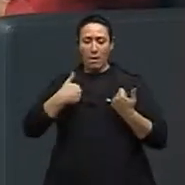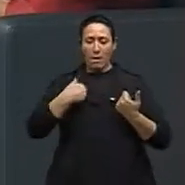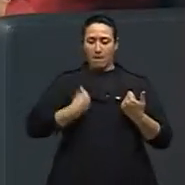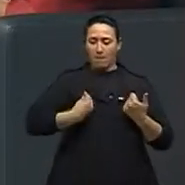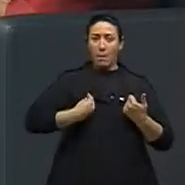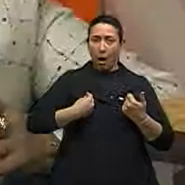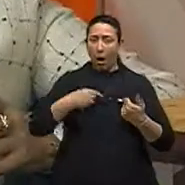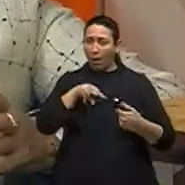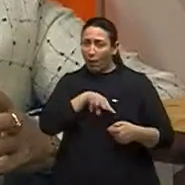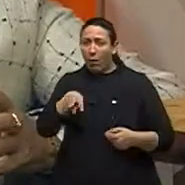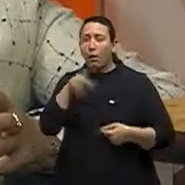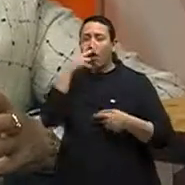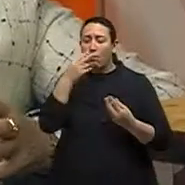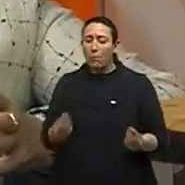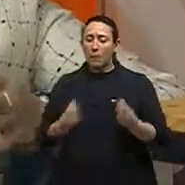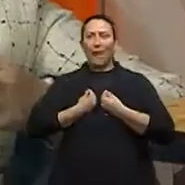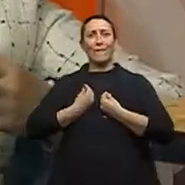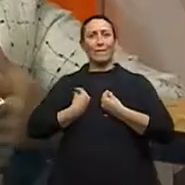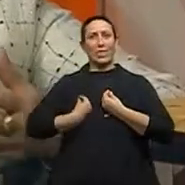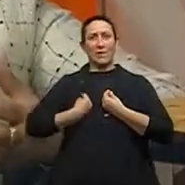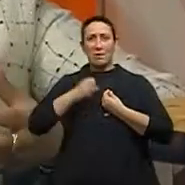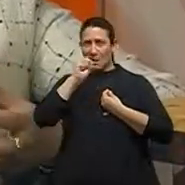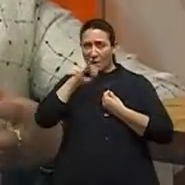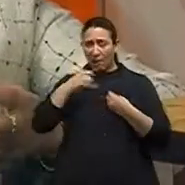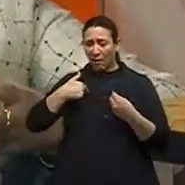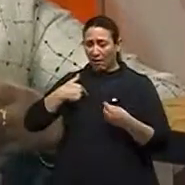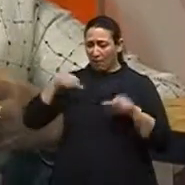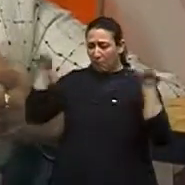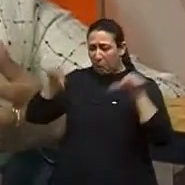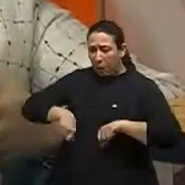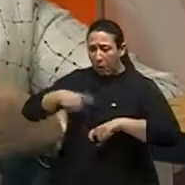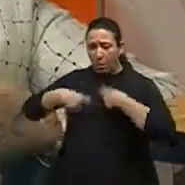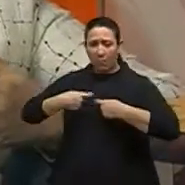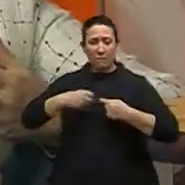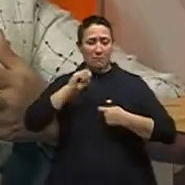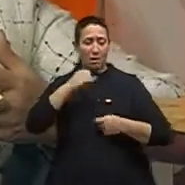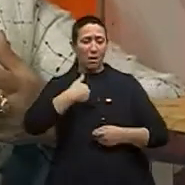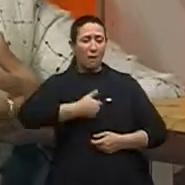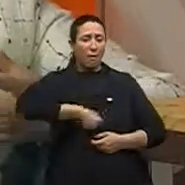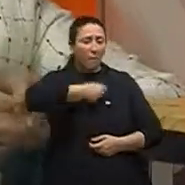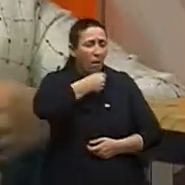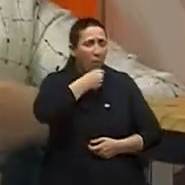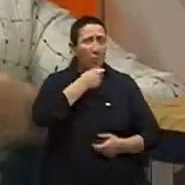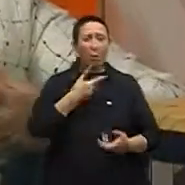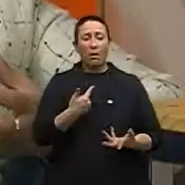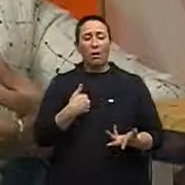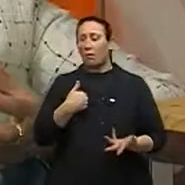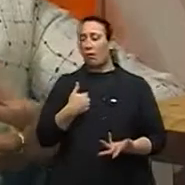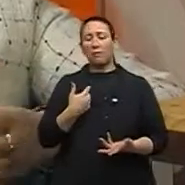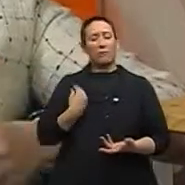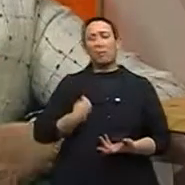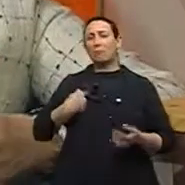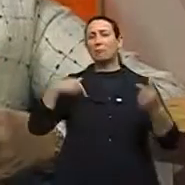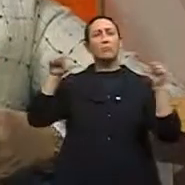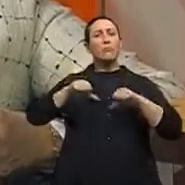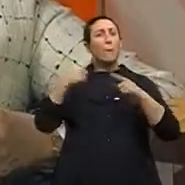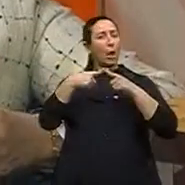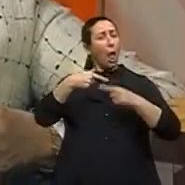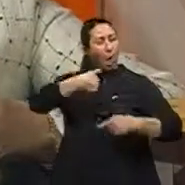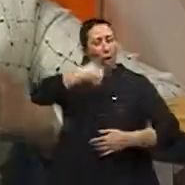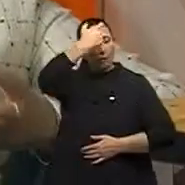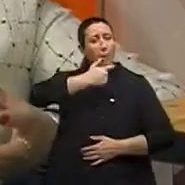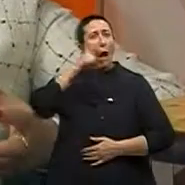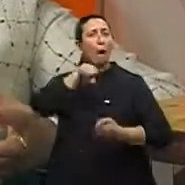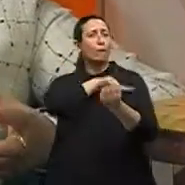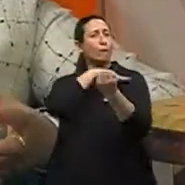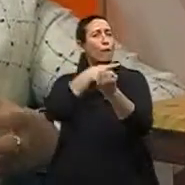potência sexual significa perder o seu estado fálico se seu estado de provedor de cuidador daquele que